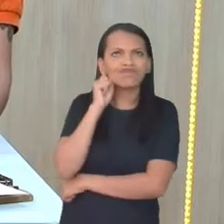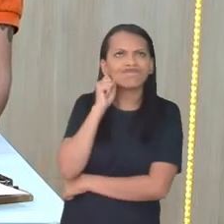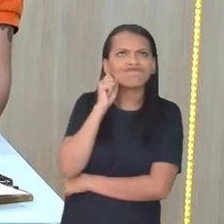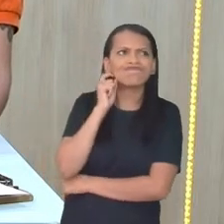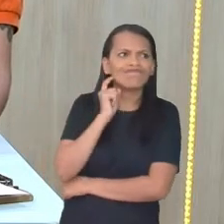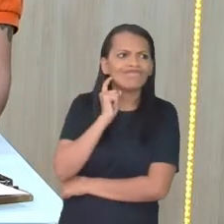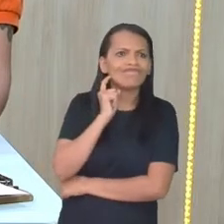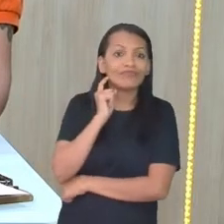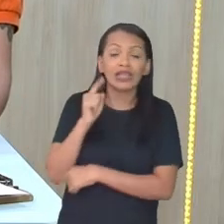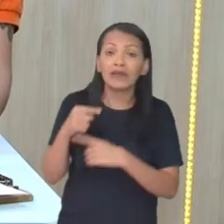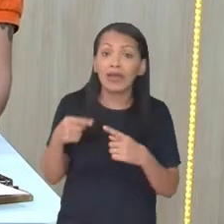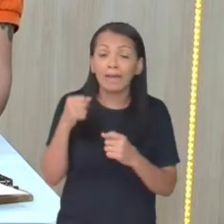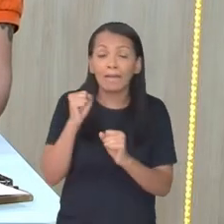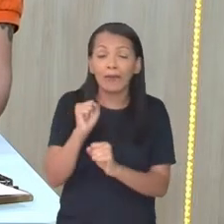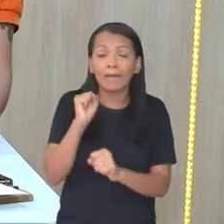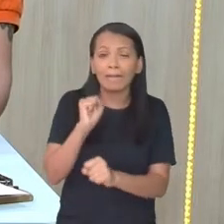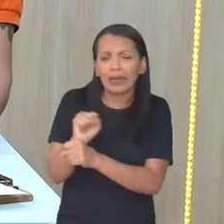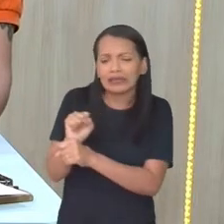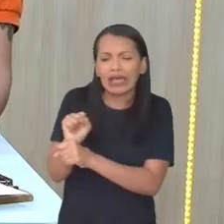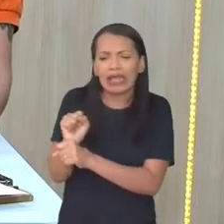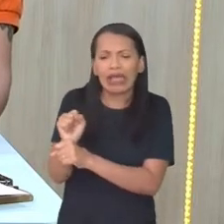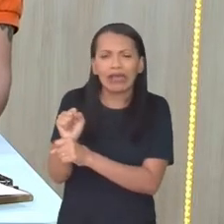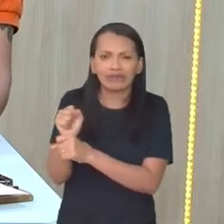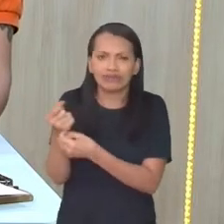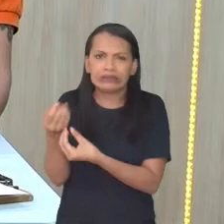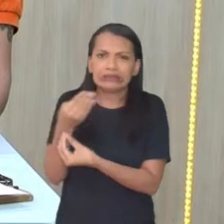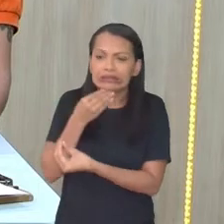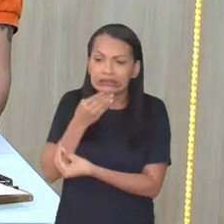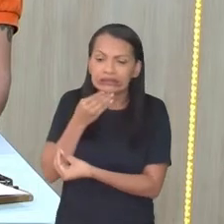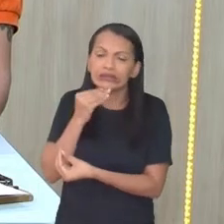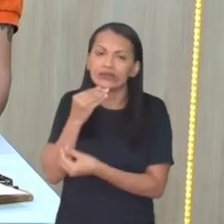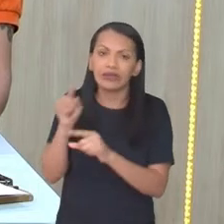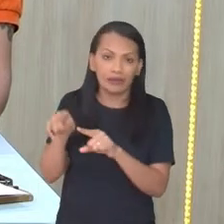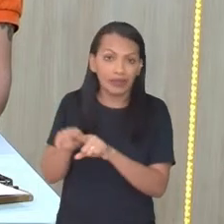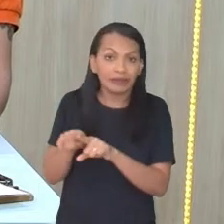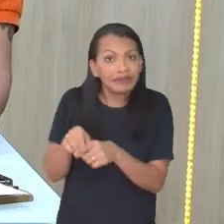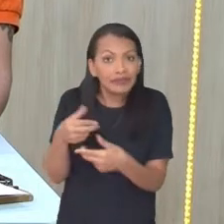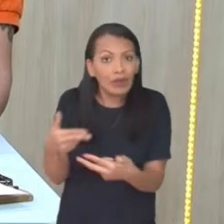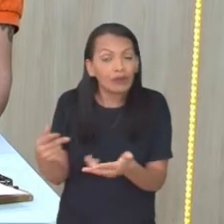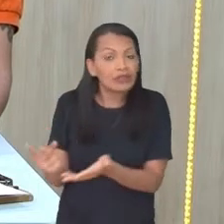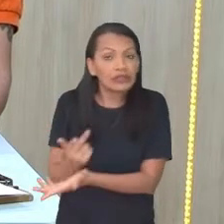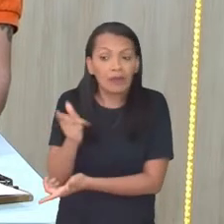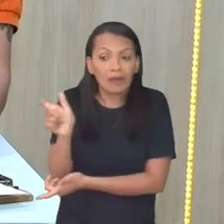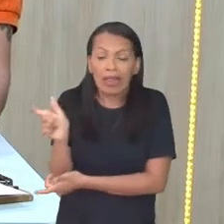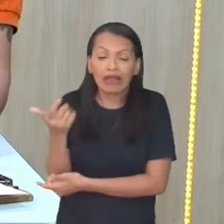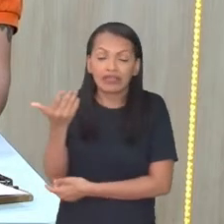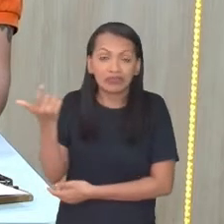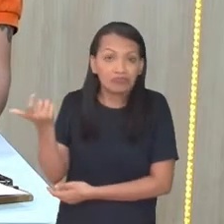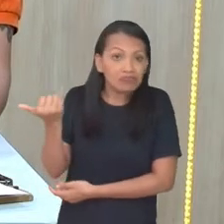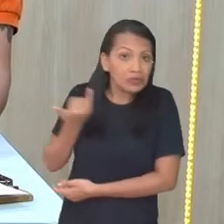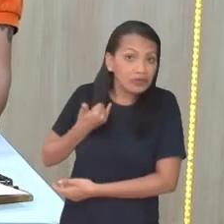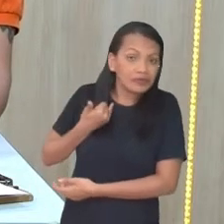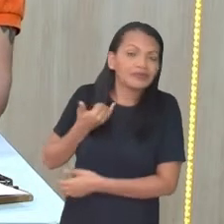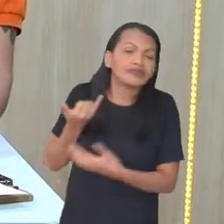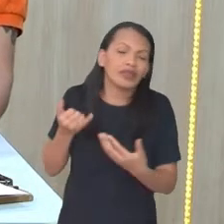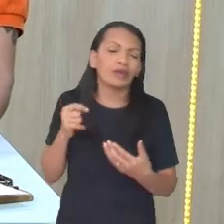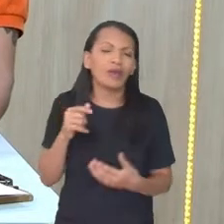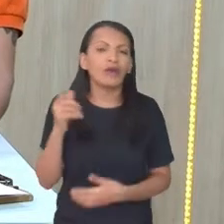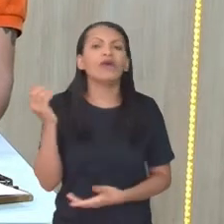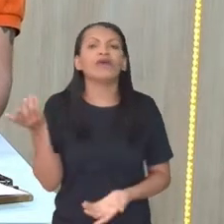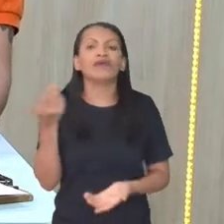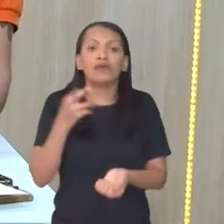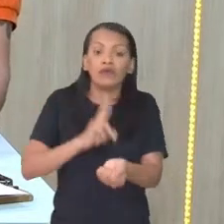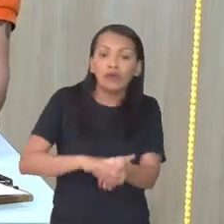está fazendo a sua própria leitura, né, você tem a liberdade inclusive, para mudar o ritmo de leitura,